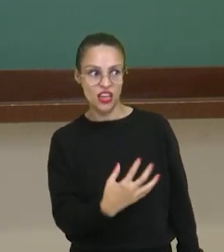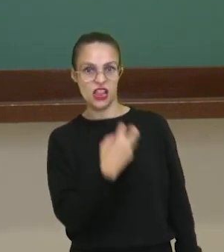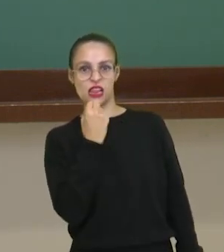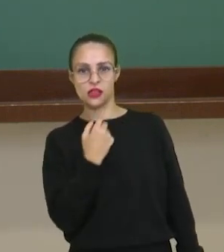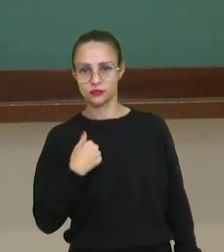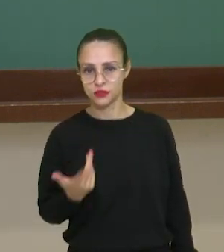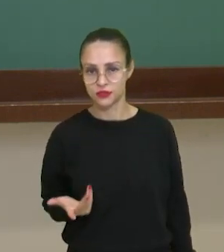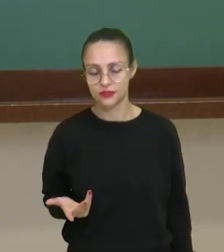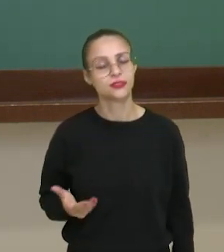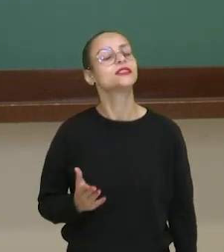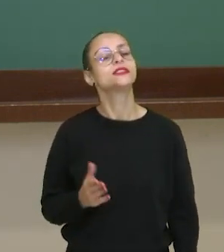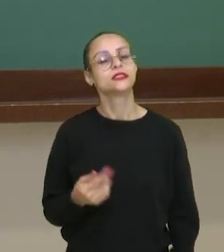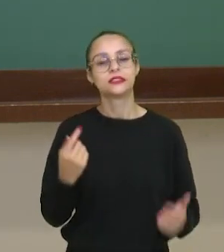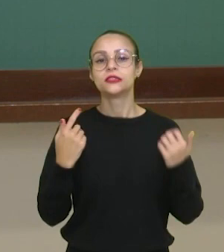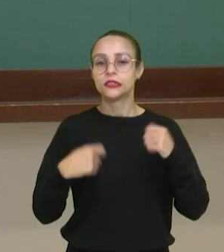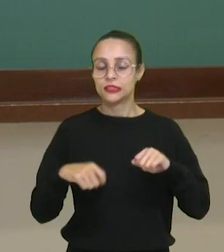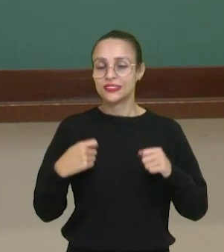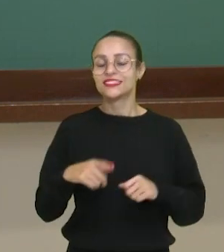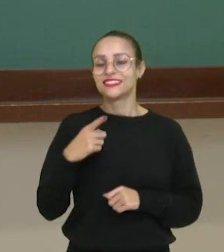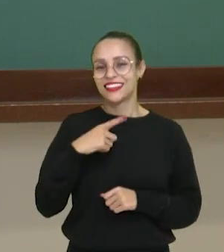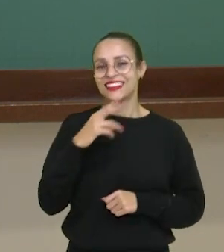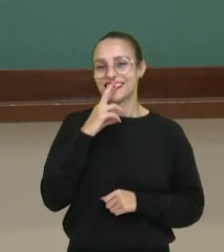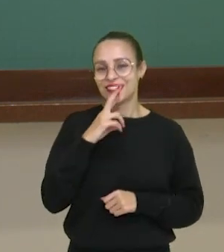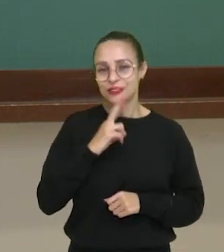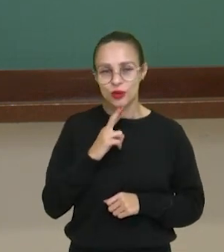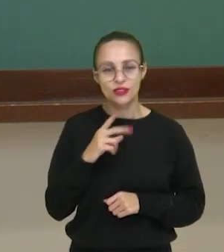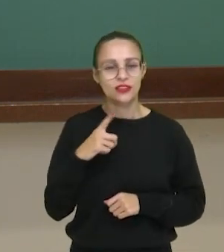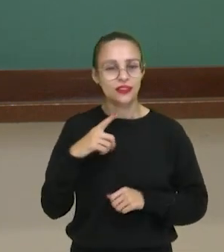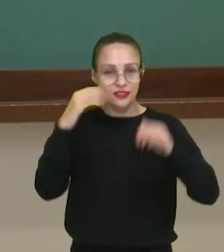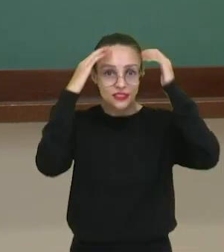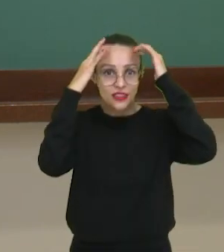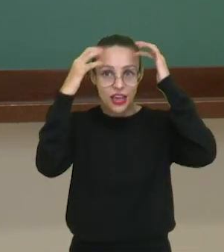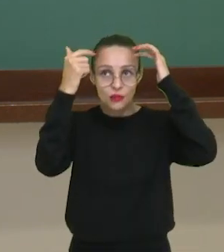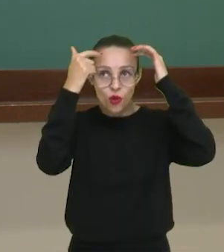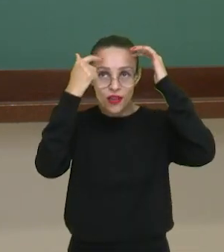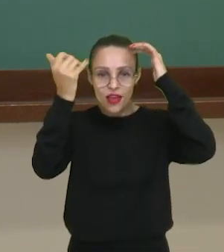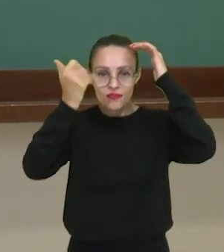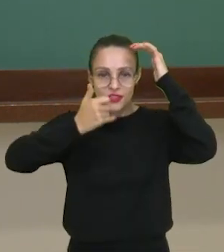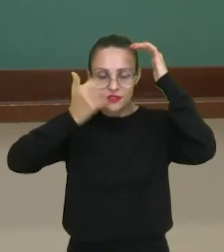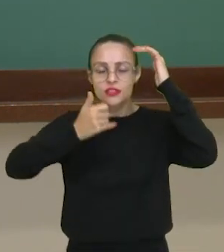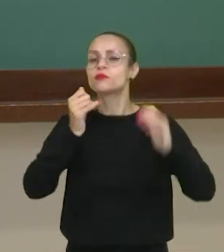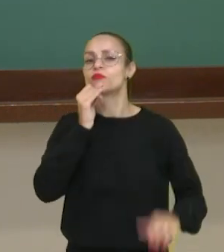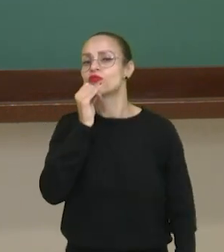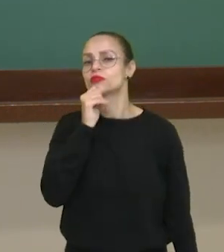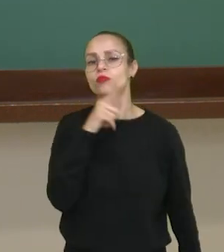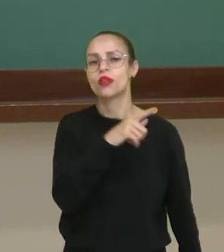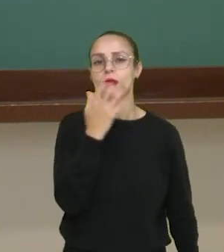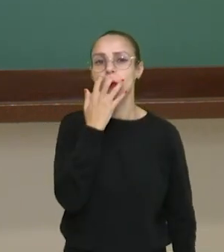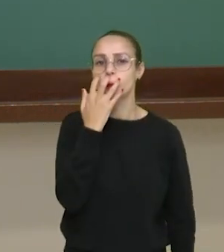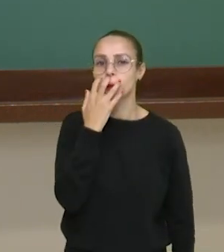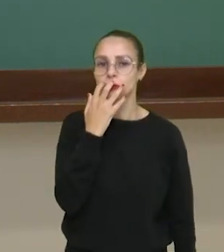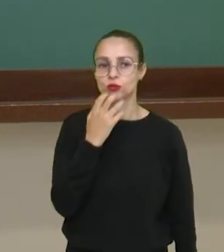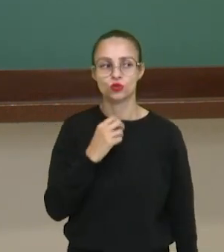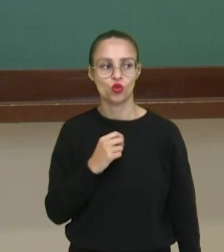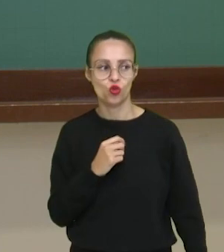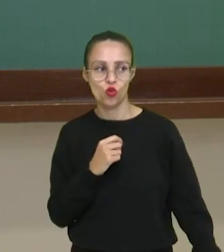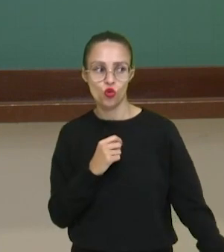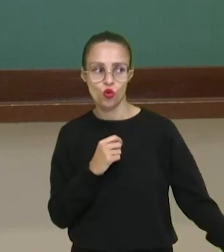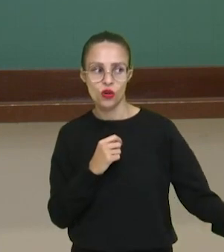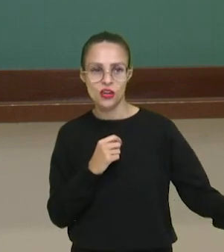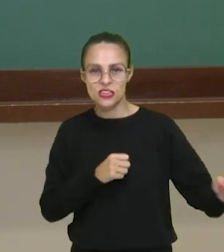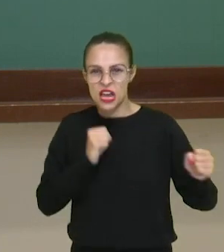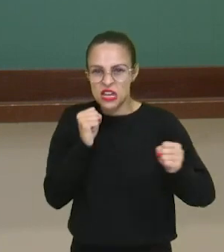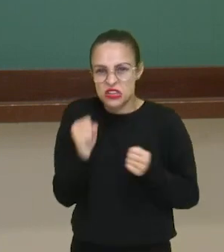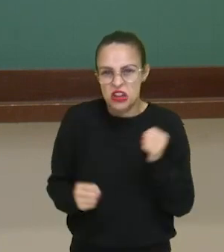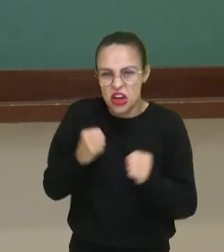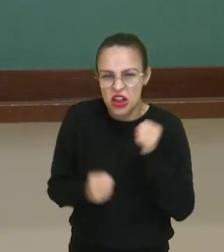Então nós temos essas respostas. E se esse cachorro, por exemplo, começar a chegar perto de você